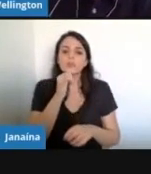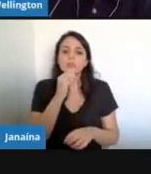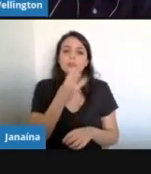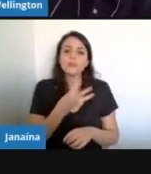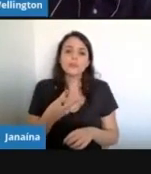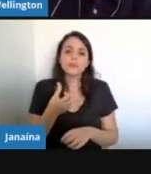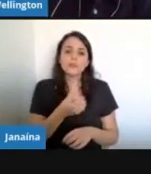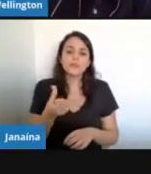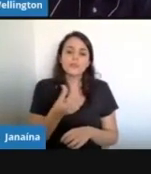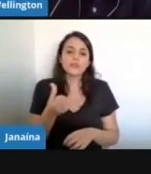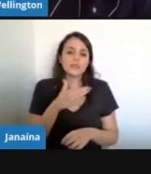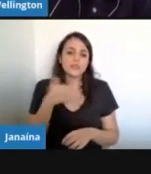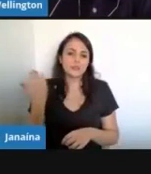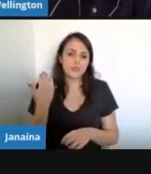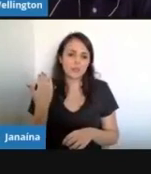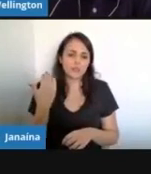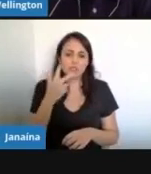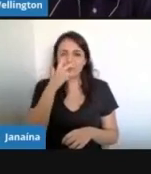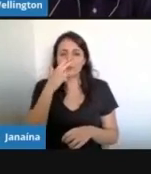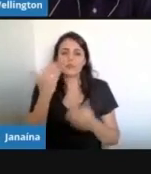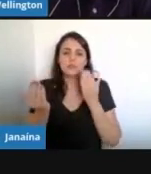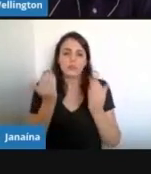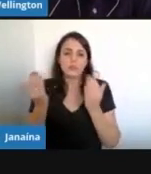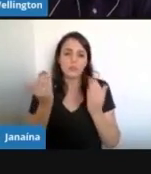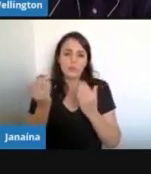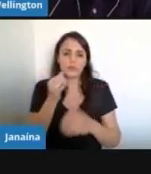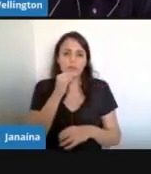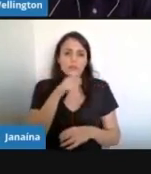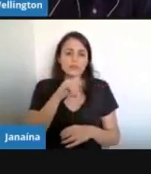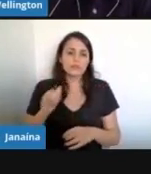75.366 mortes, é como se um avião como esse, o